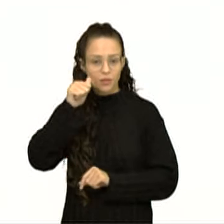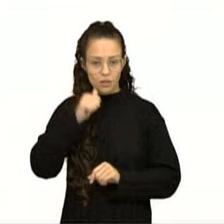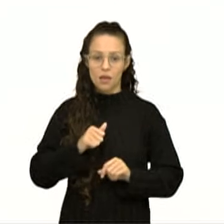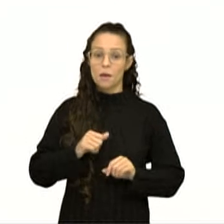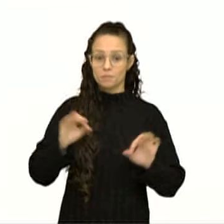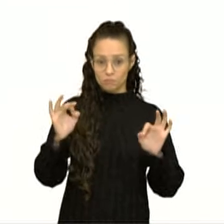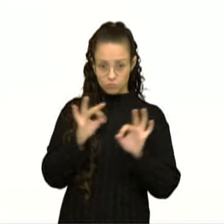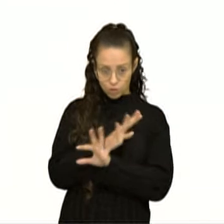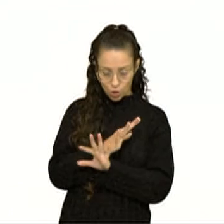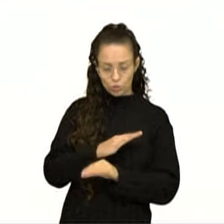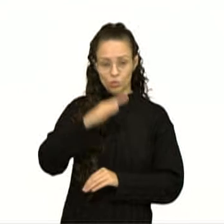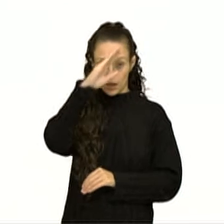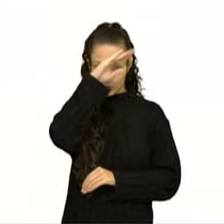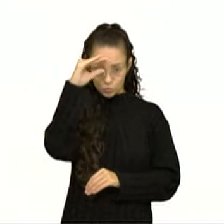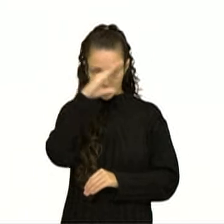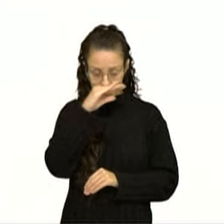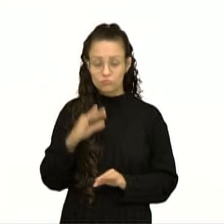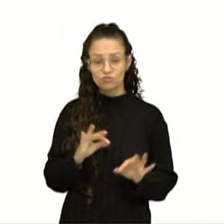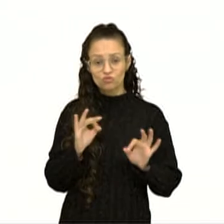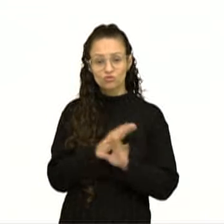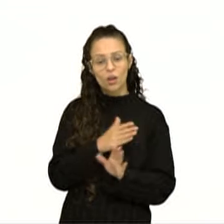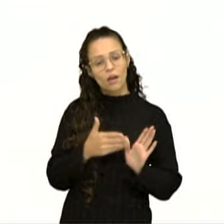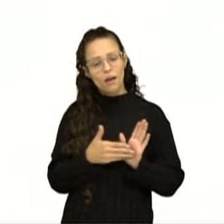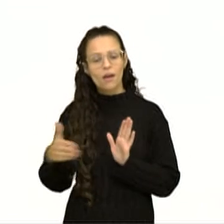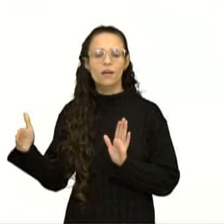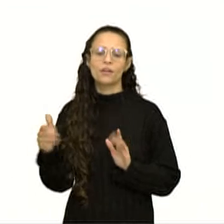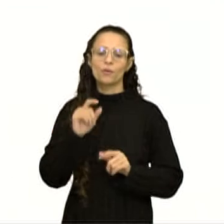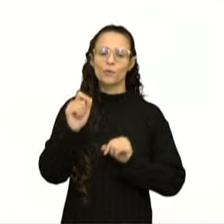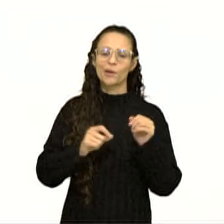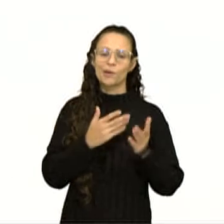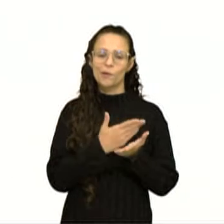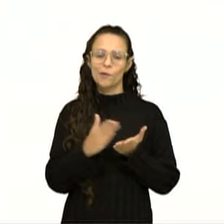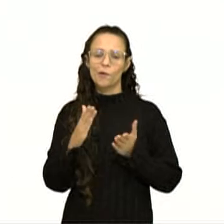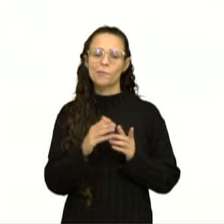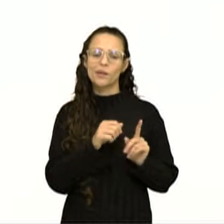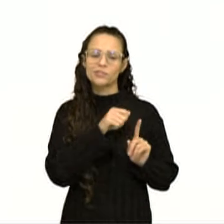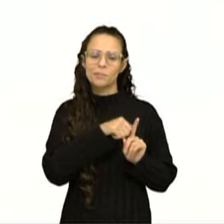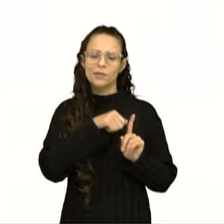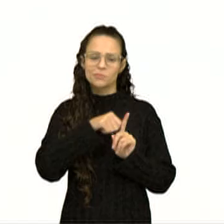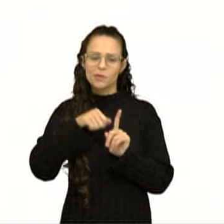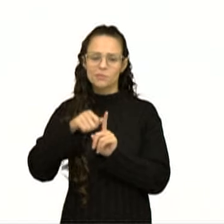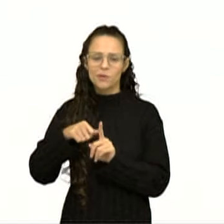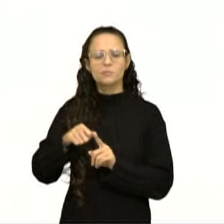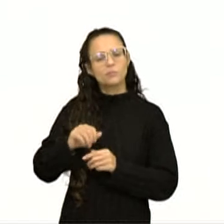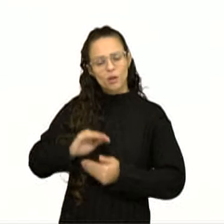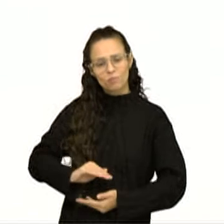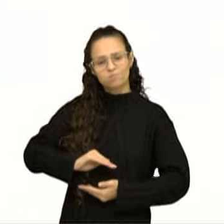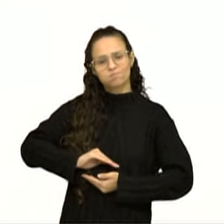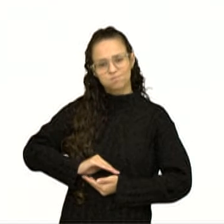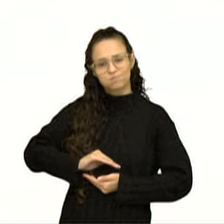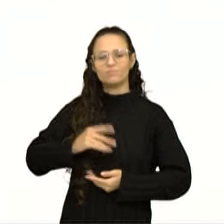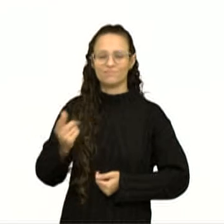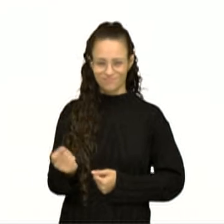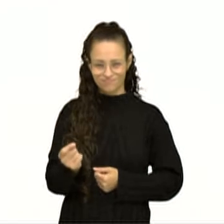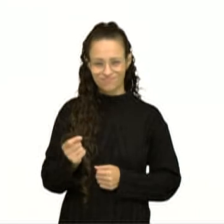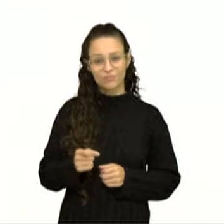do período ali da adolescência, vai se preparar para receber um embriãozinho no útero.